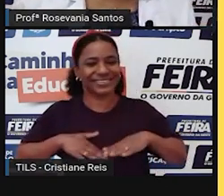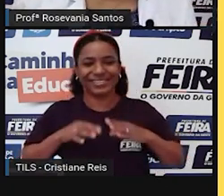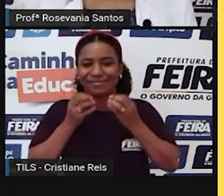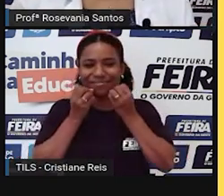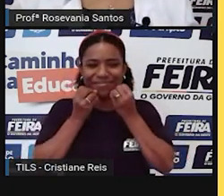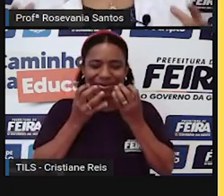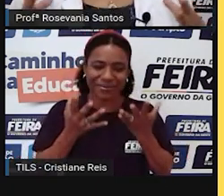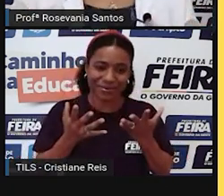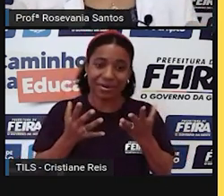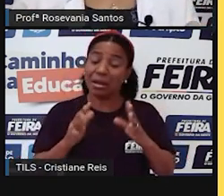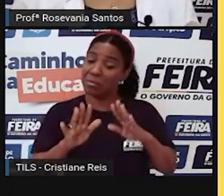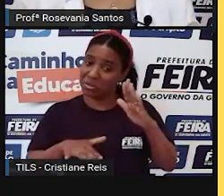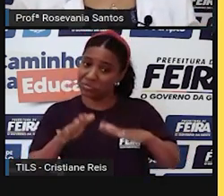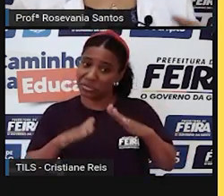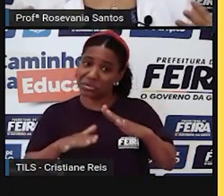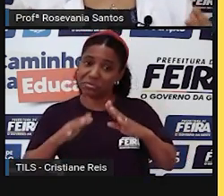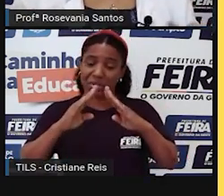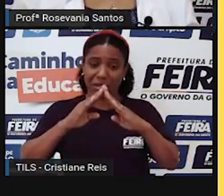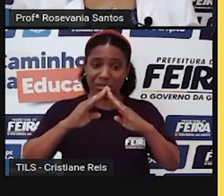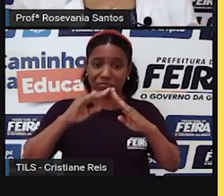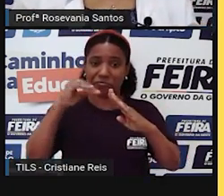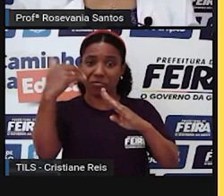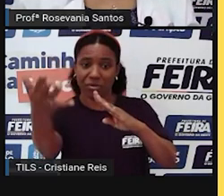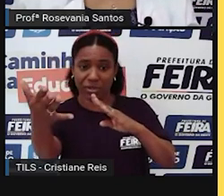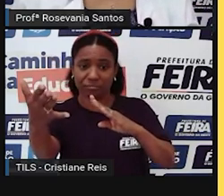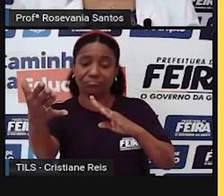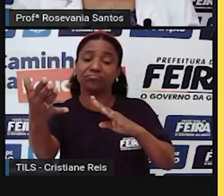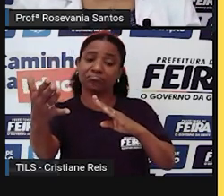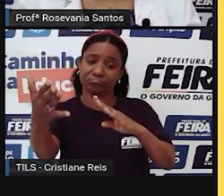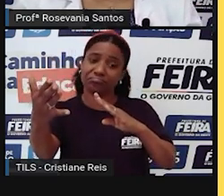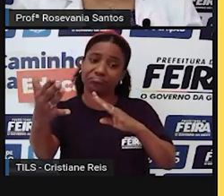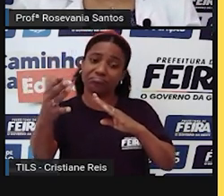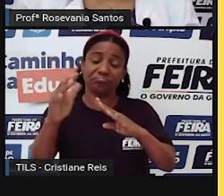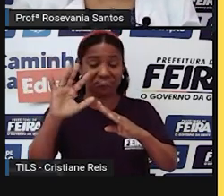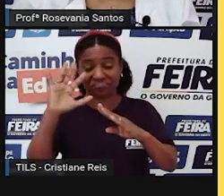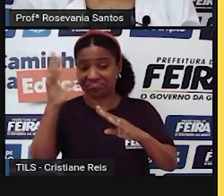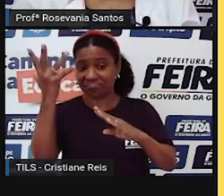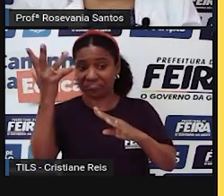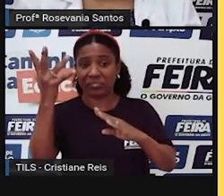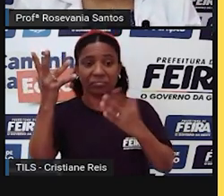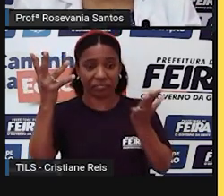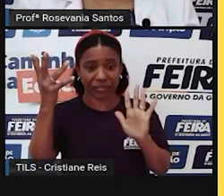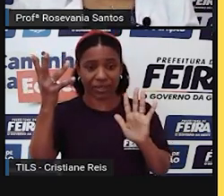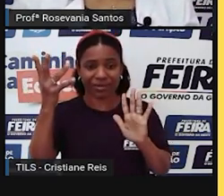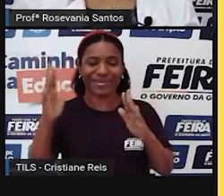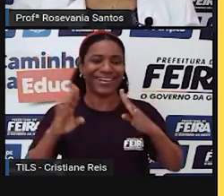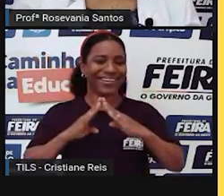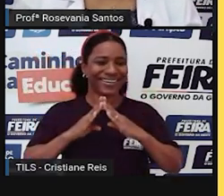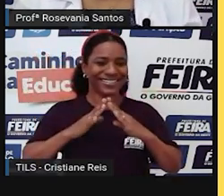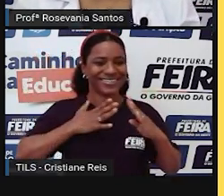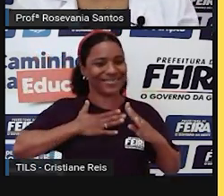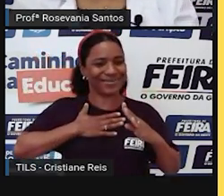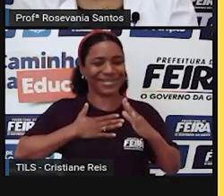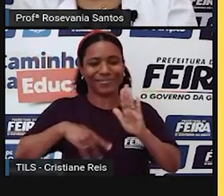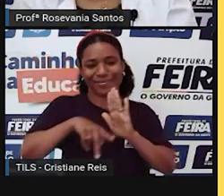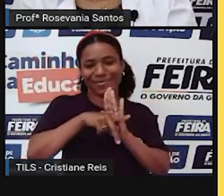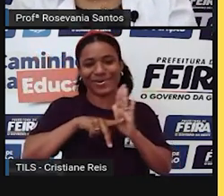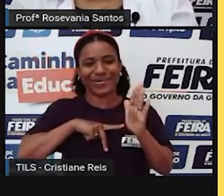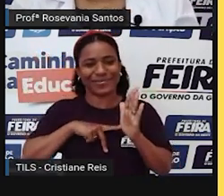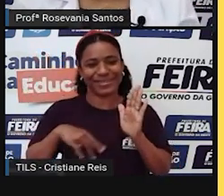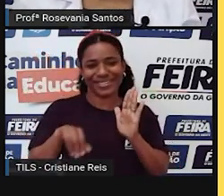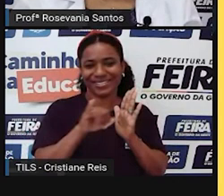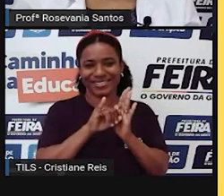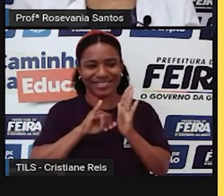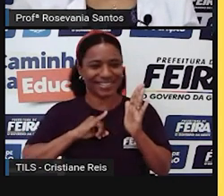vezes não também. Mas a gente, quando chega em casa, aqui é a minha casa, é o meu lugar, é a minha escola, é a